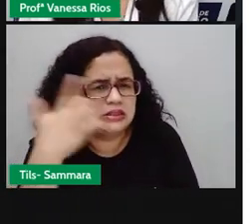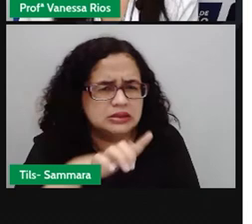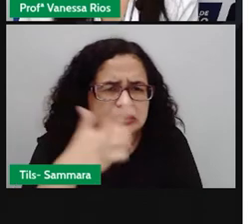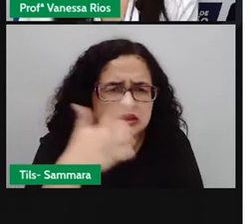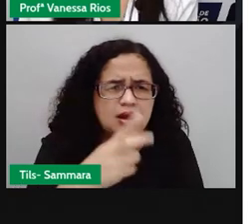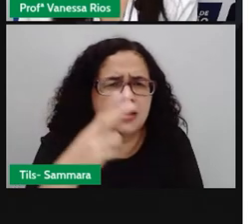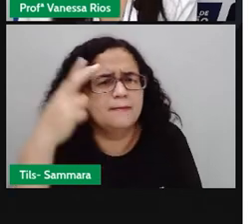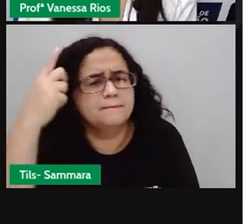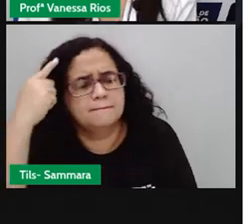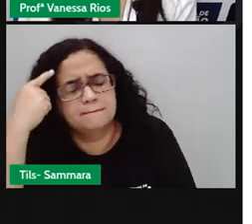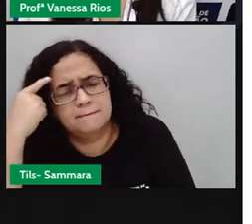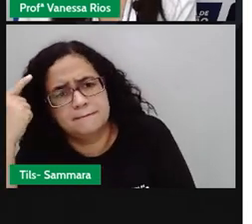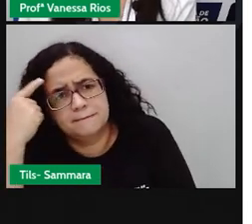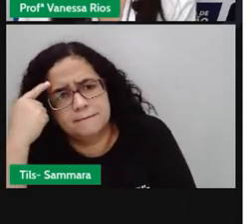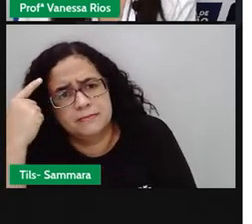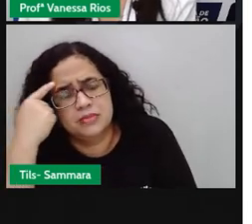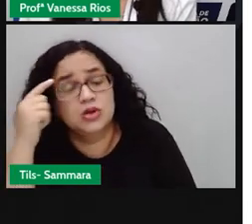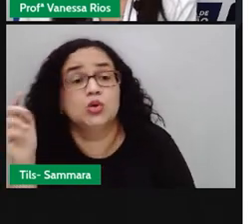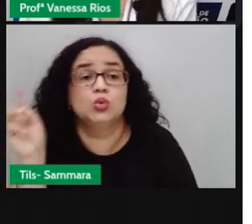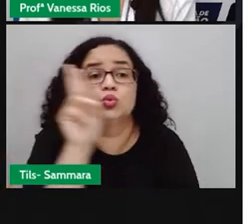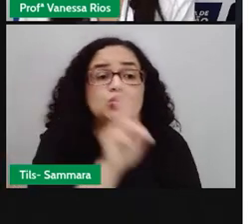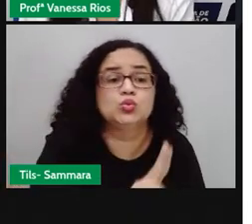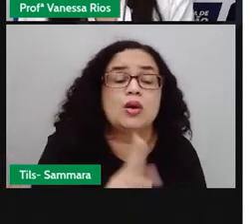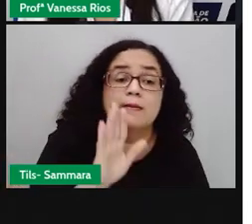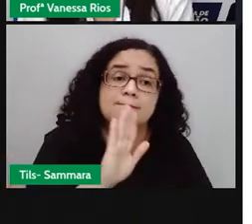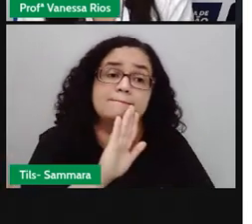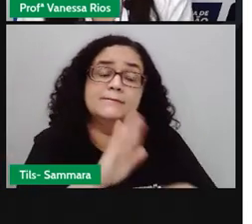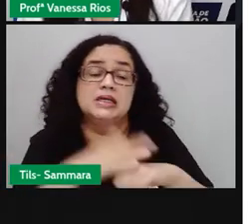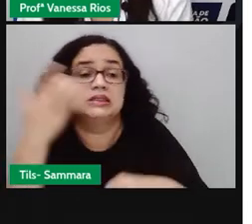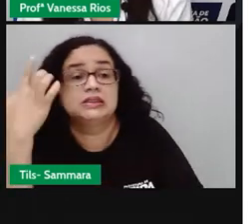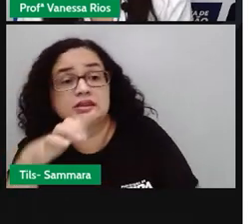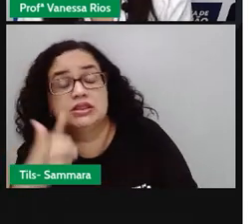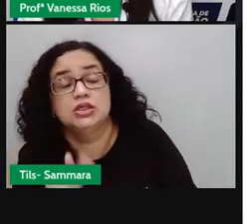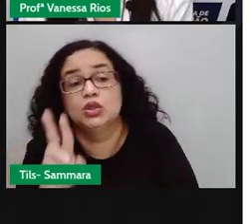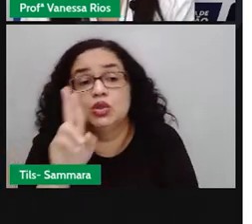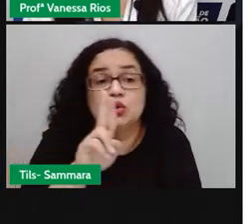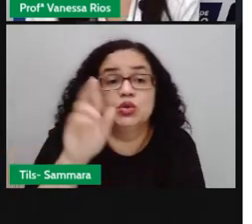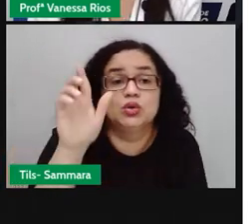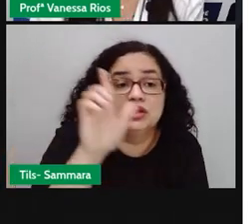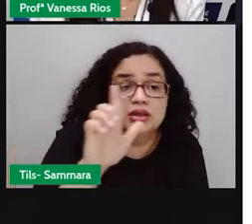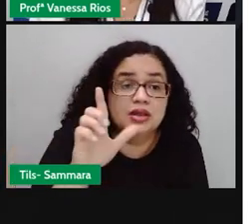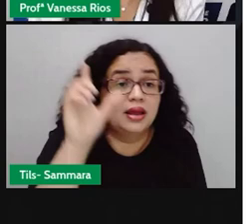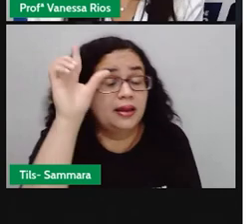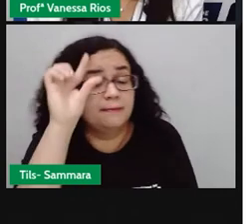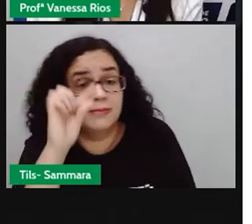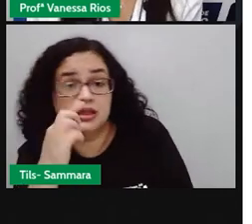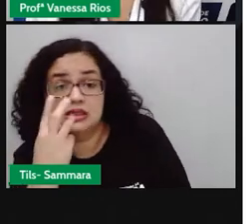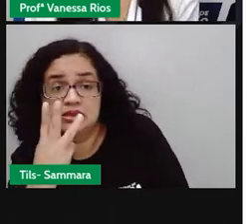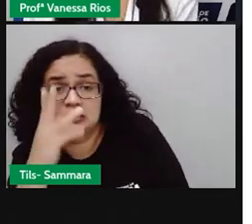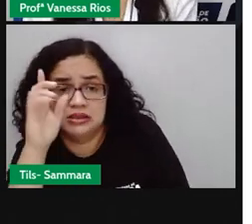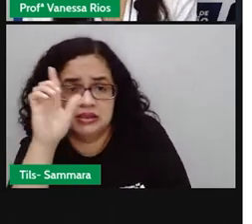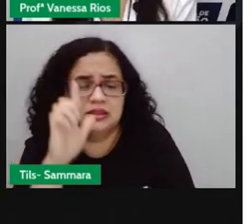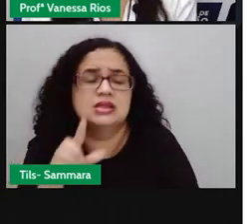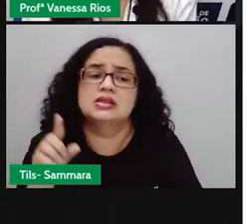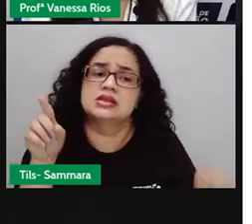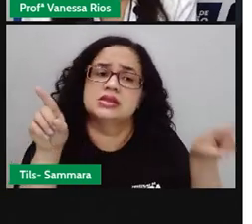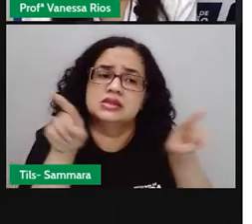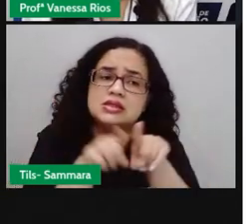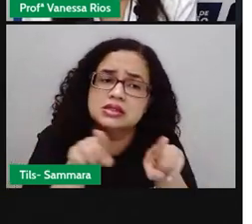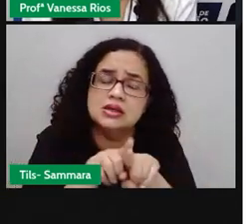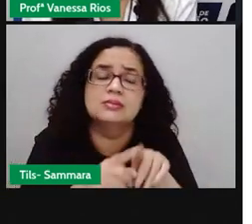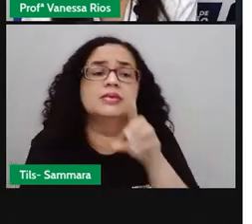né? E pensar em uma forma de utilizar mais vezes a jarra de 2 litros e menos a de 3 litros e também chegar